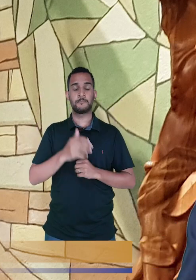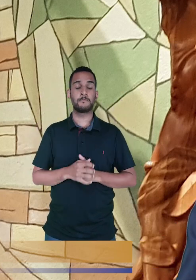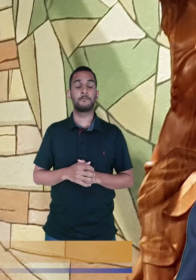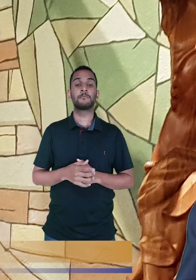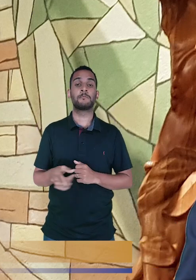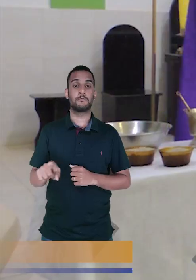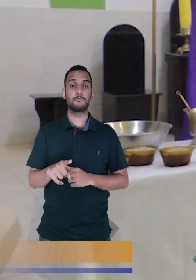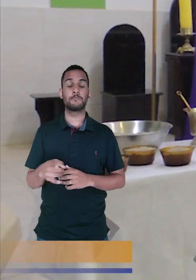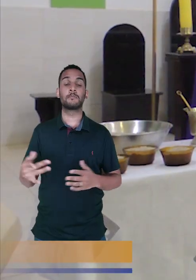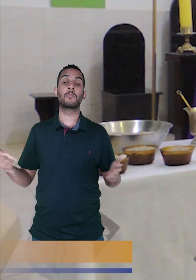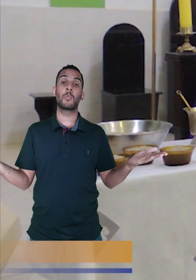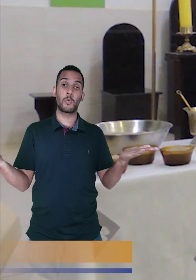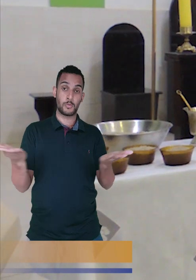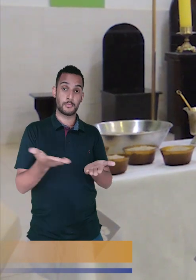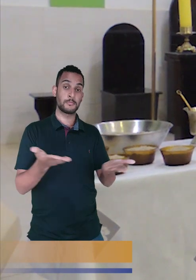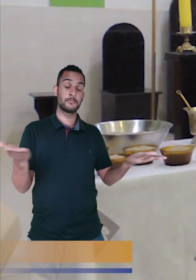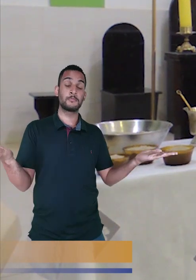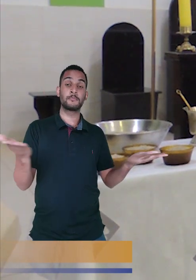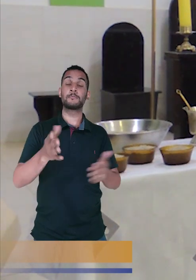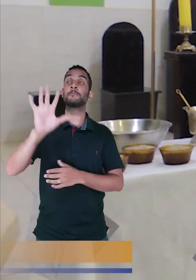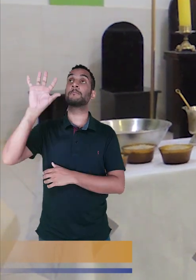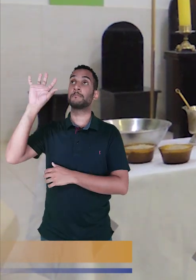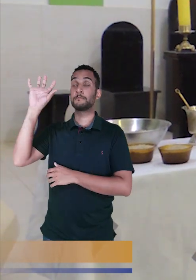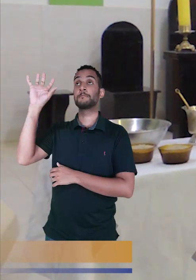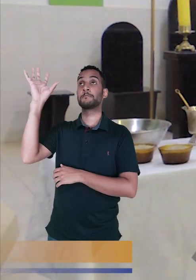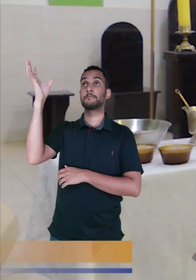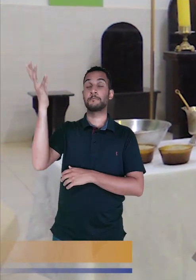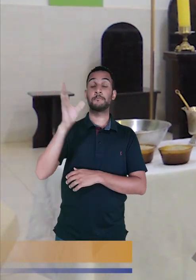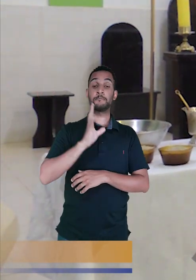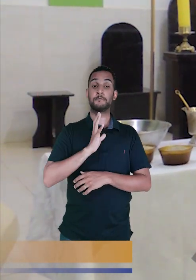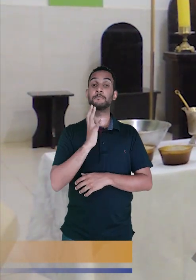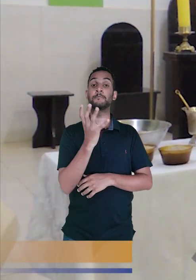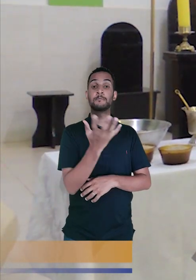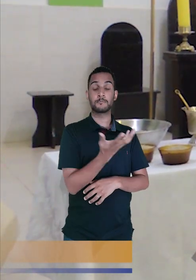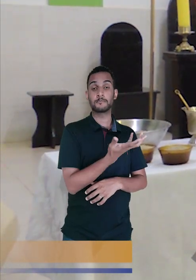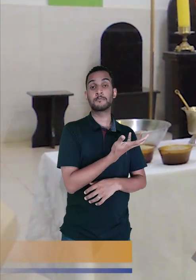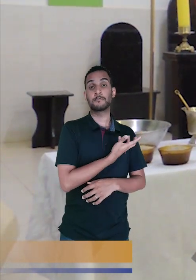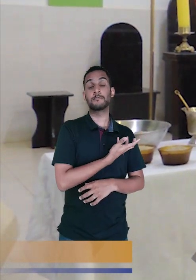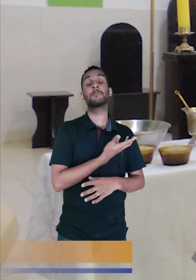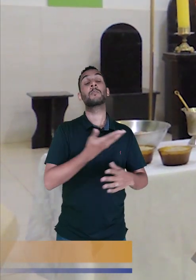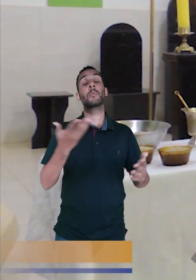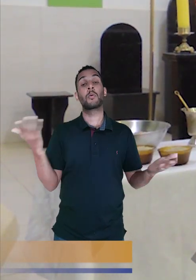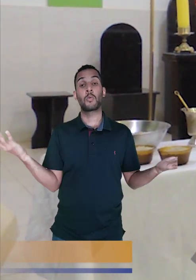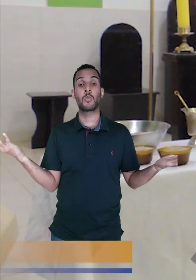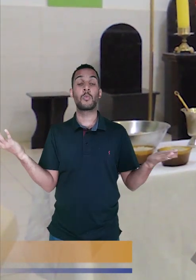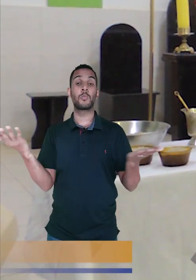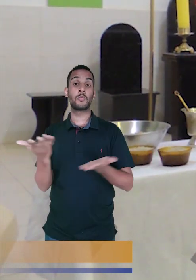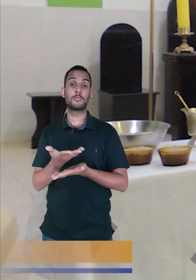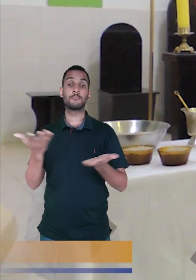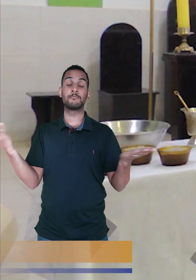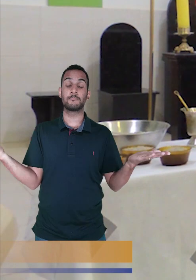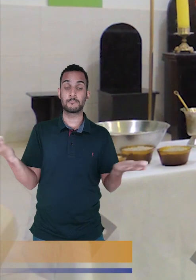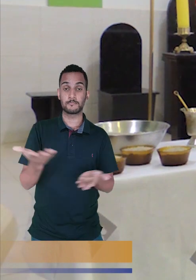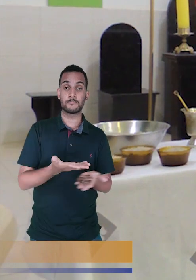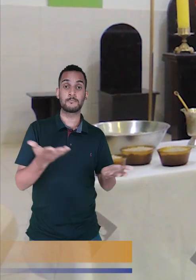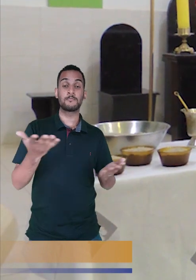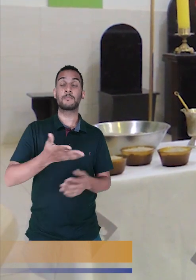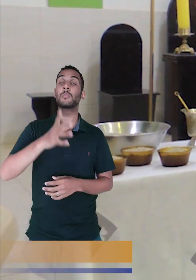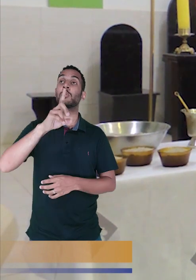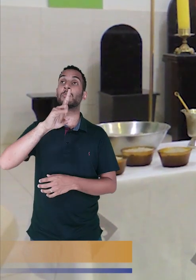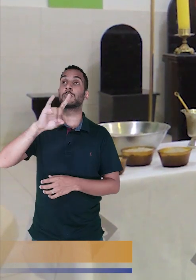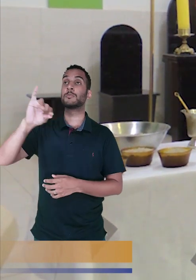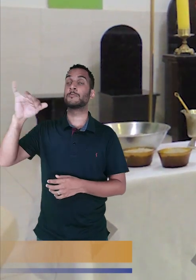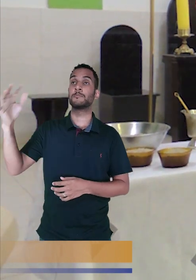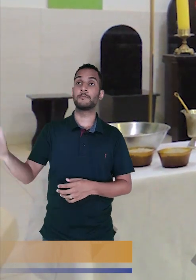esta prática. Eis o tempo de conversão, eis